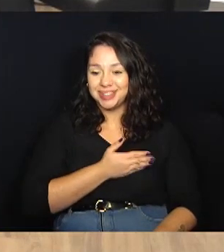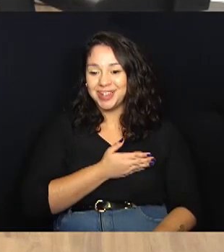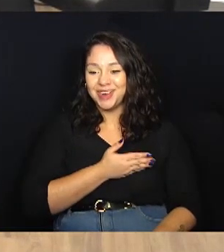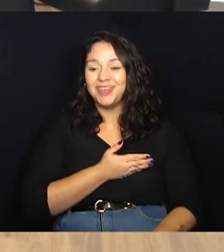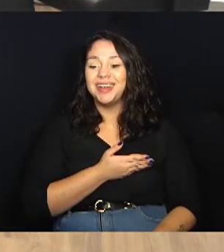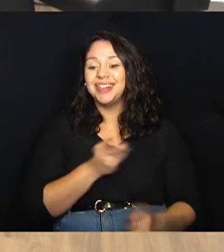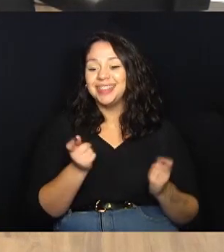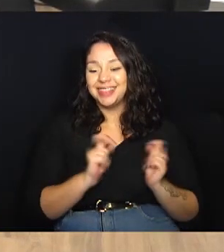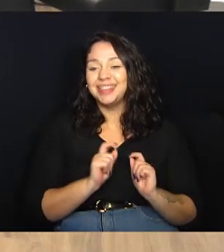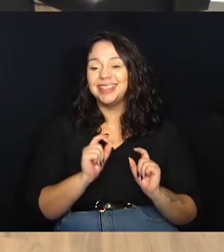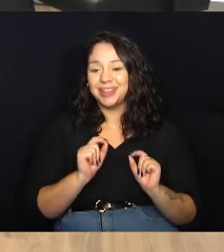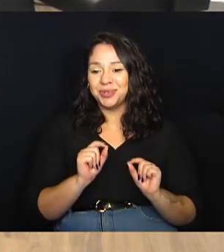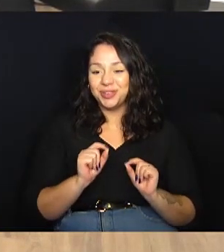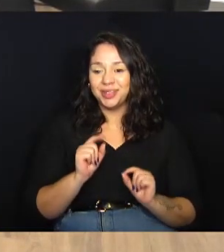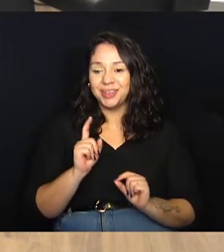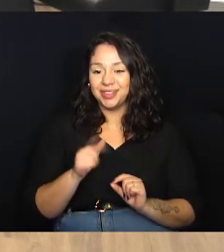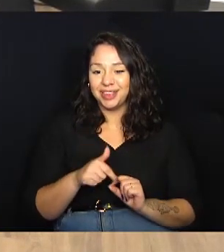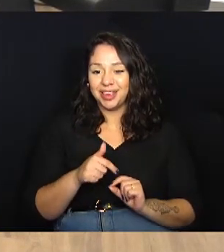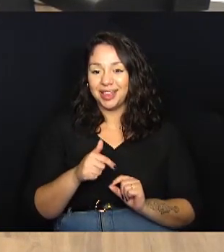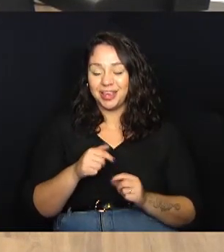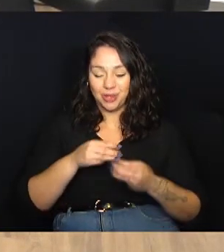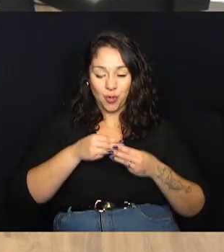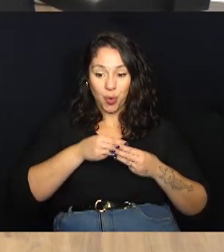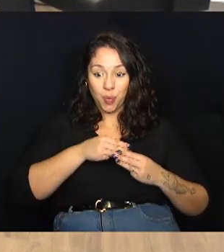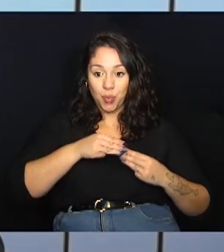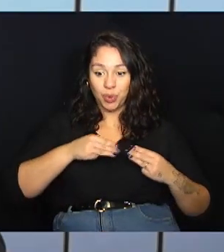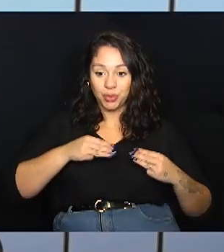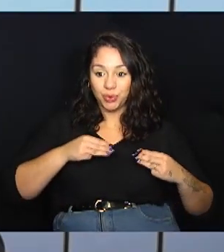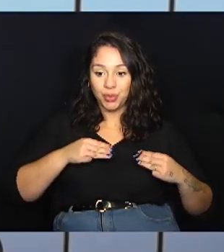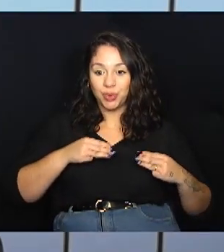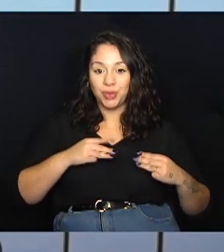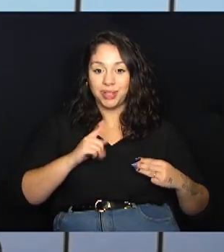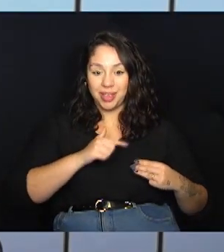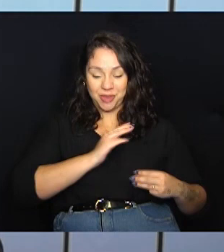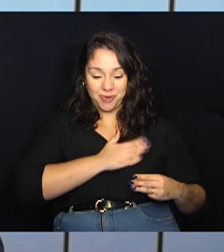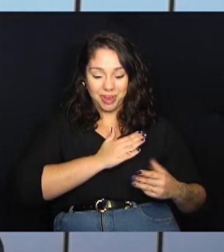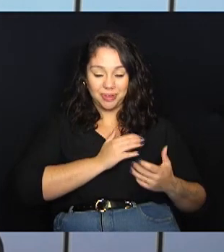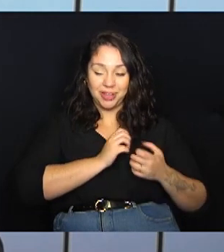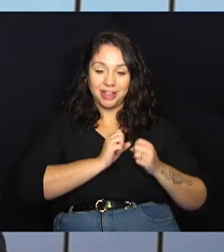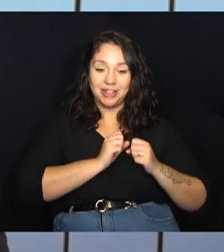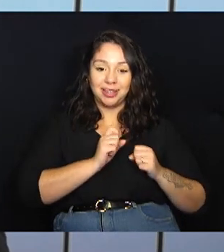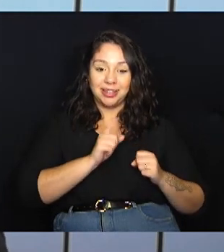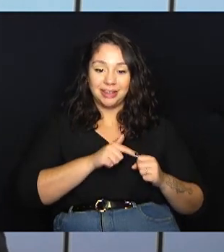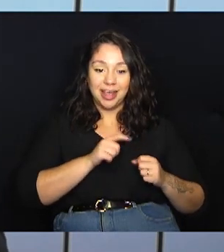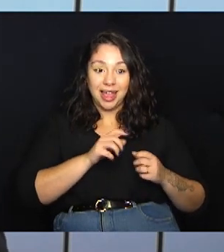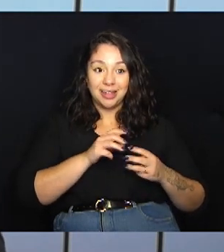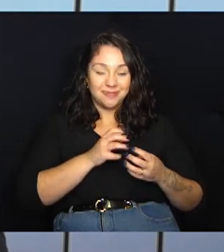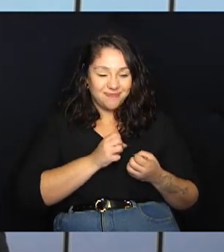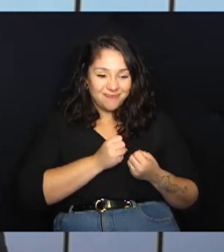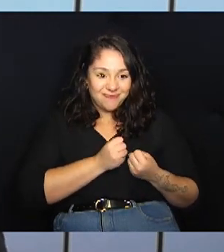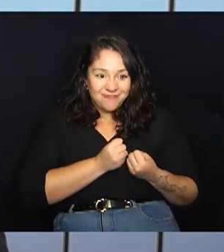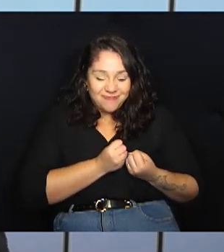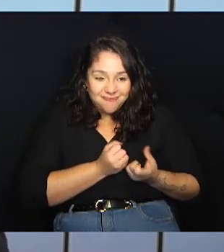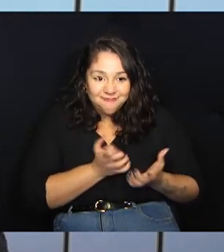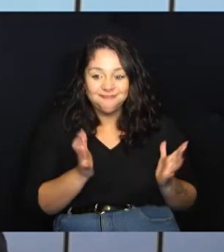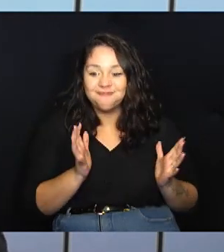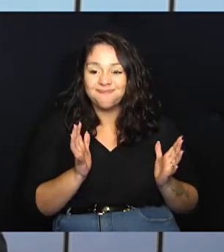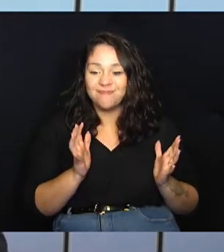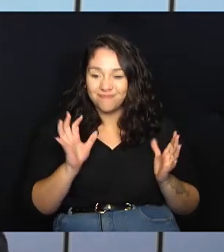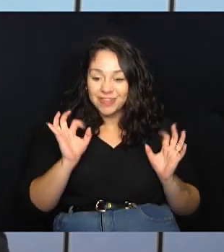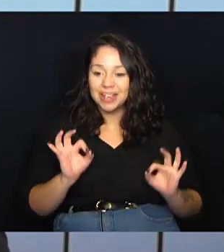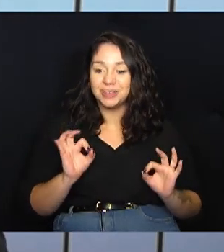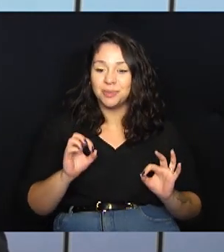né? Um músculo, na verdade, que pode se estender. E eu não estou falando, obviamente, do órgão, né? Mas cabe sempre mais